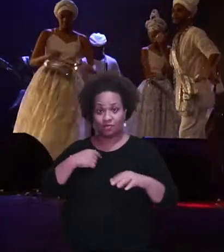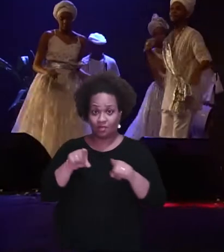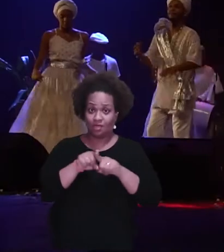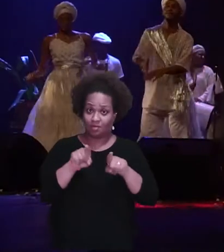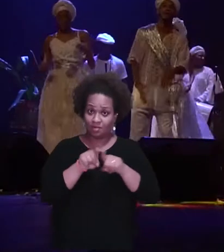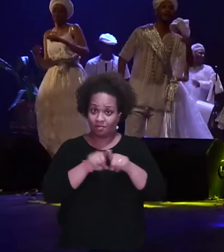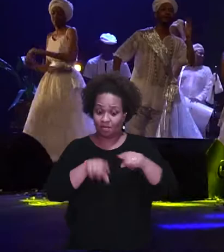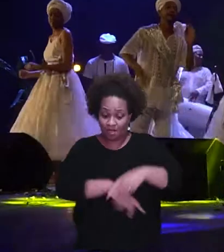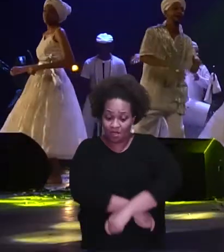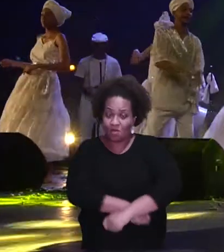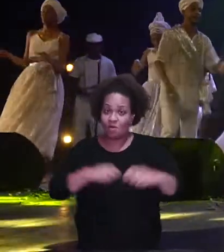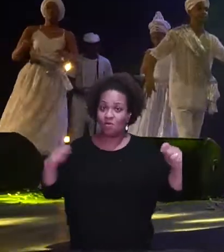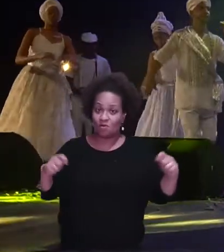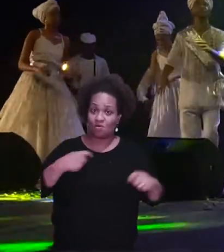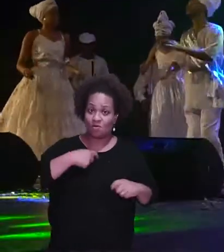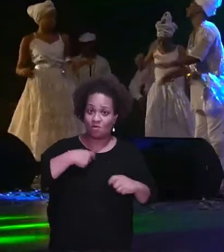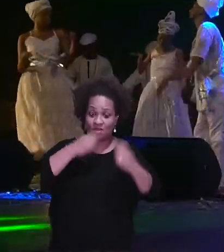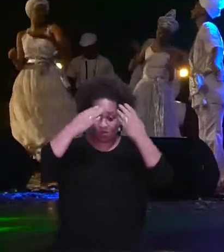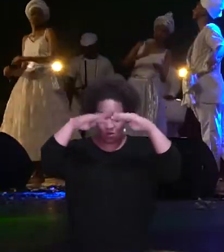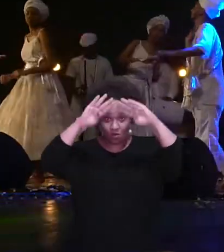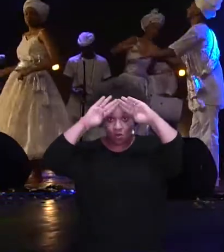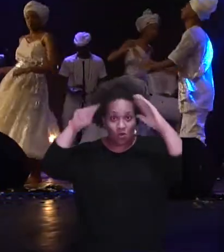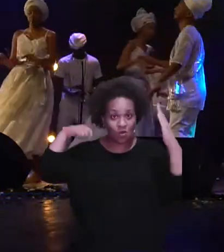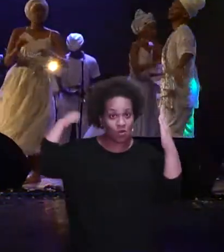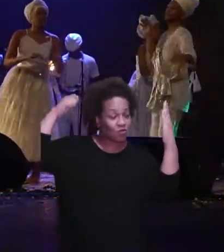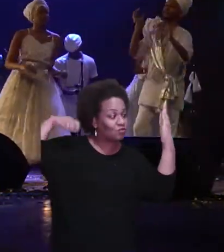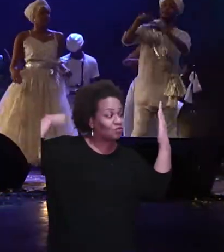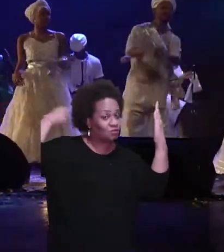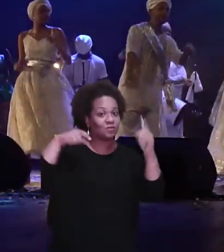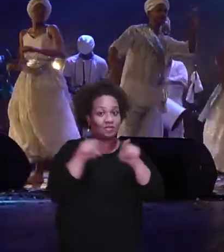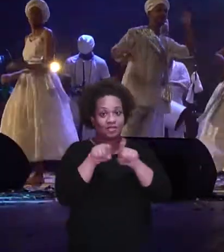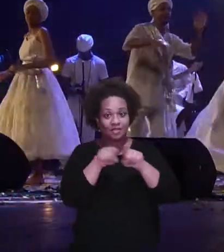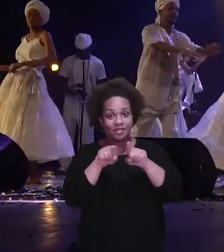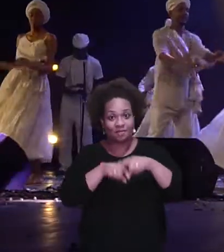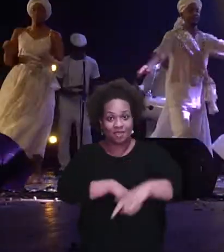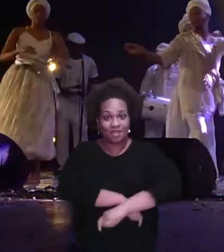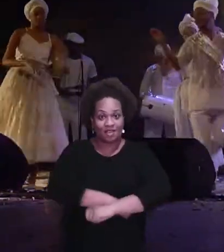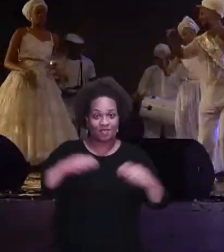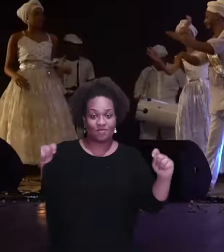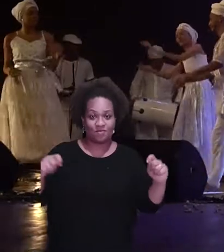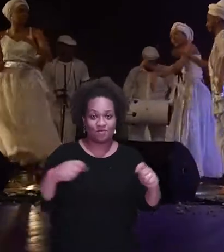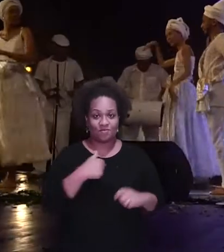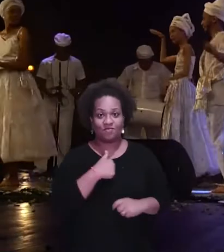eu sou filha de algum também sou filha de Deus uma sua filha de algum